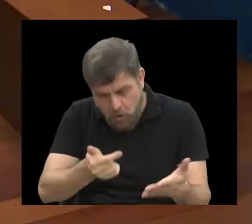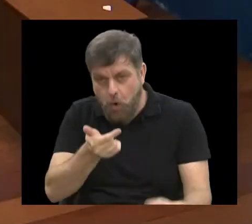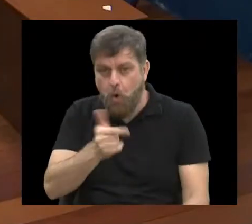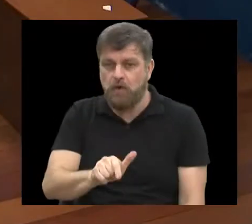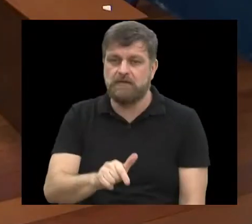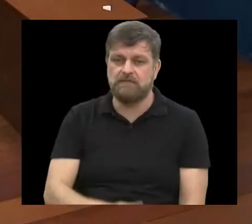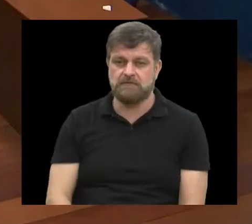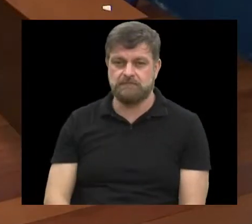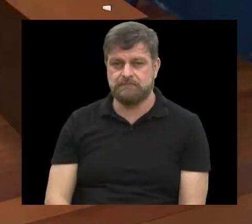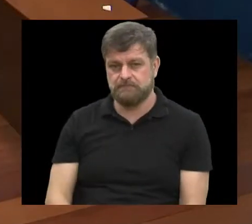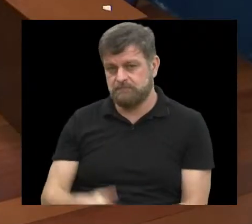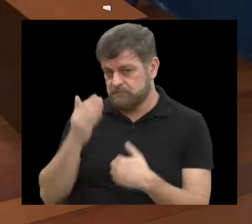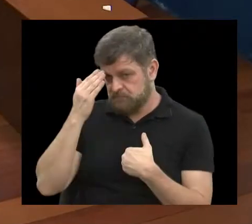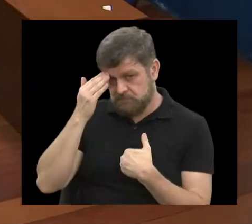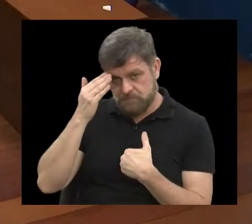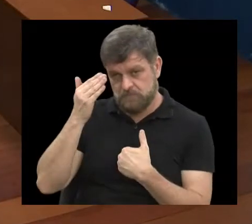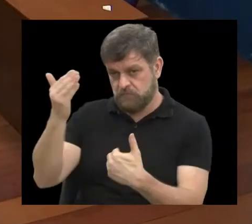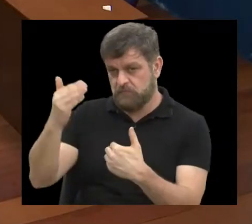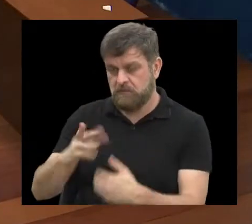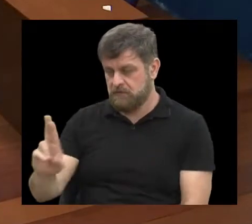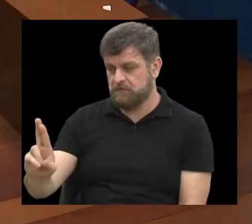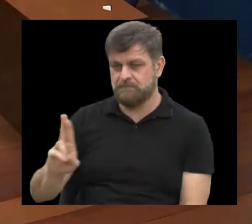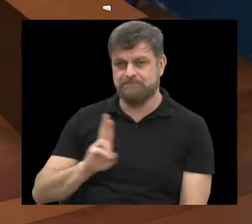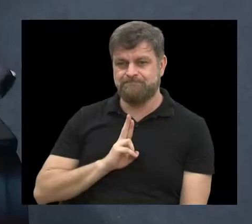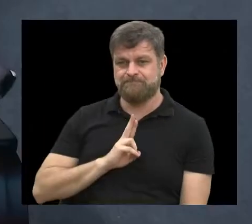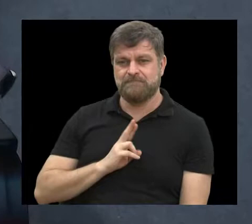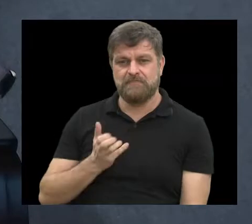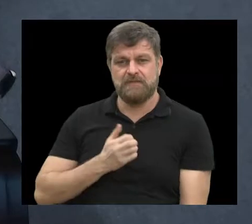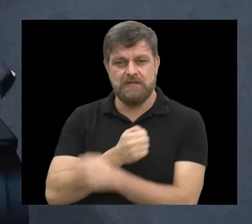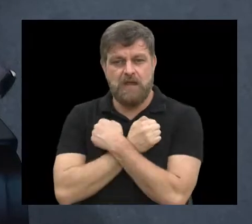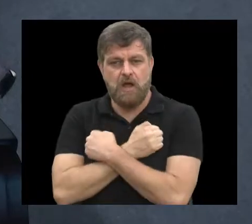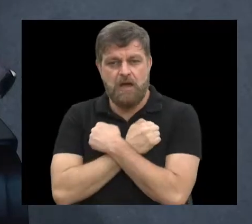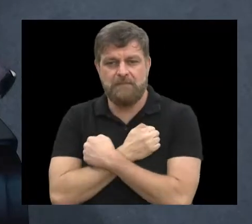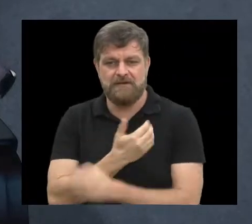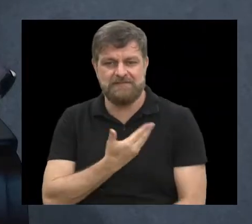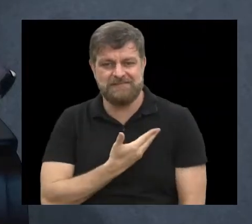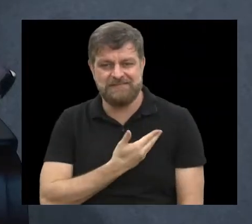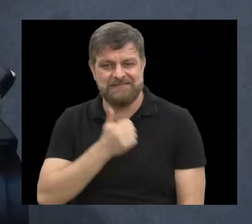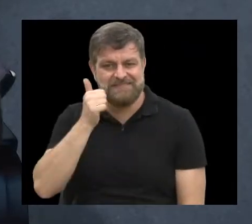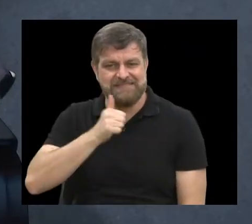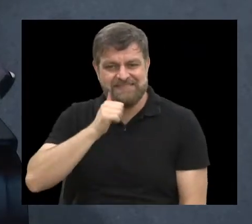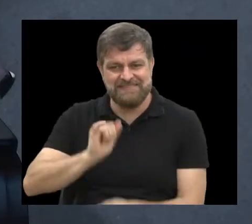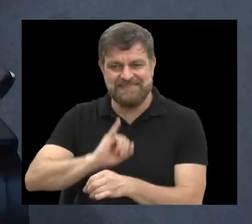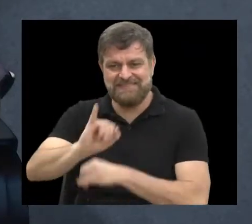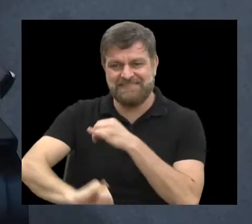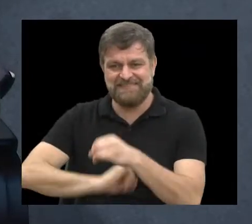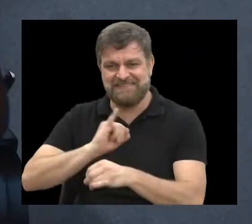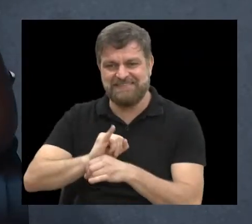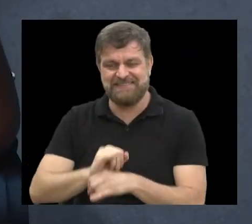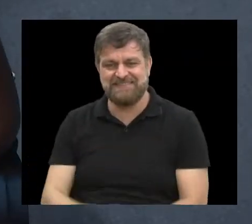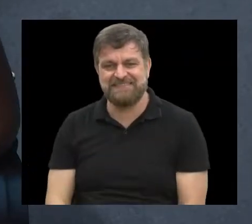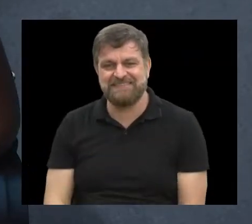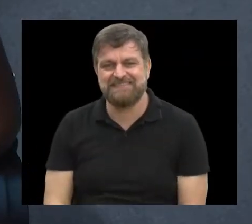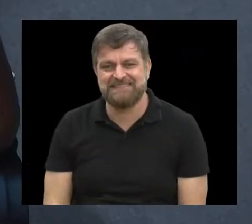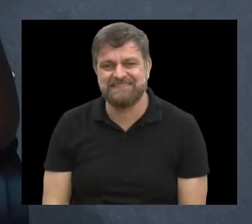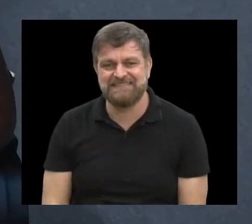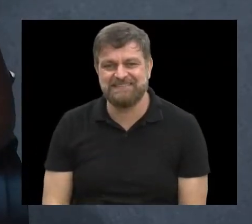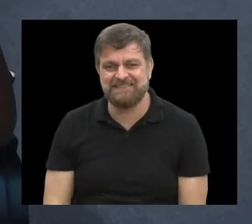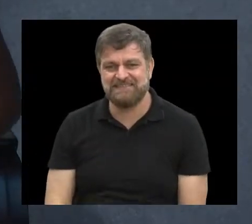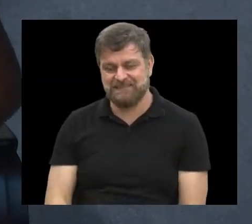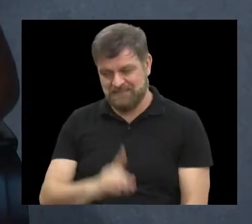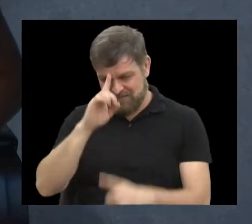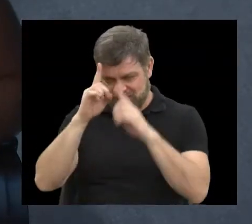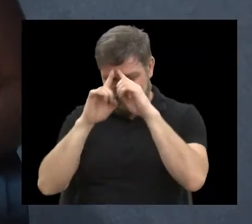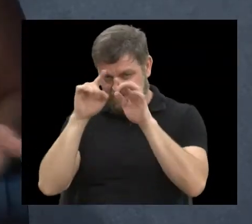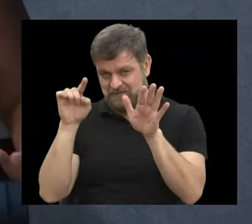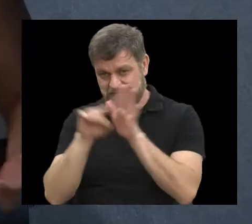joia. Quero agradecer você pela resposta, mandar um abraço para minha amiga que está nos assistindo pela internet, pediu para eu tirar a